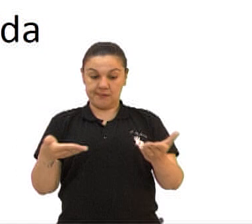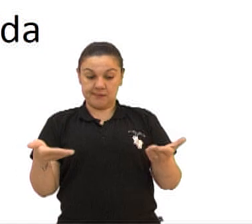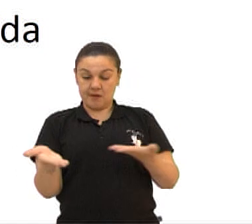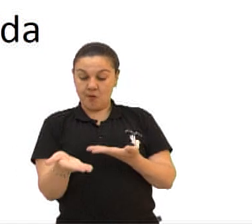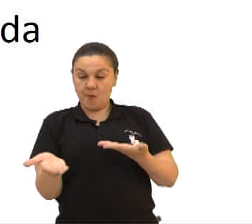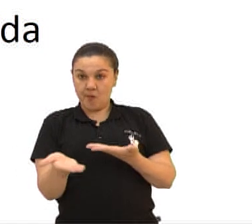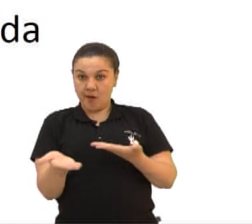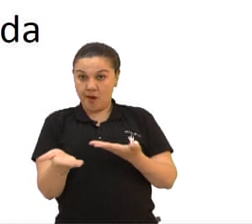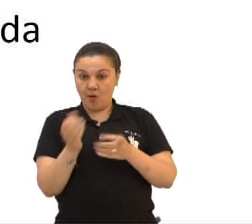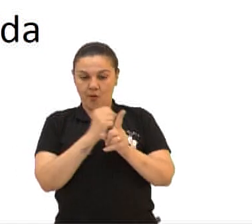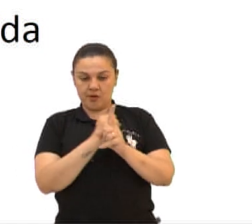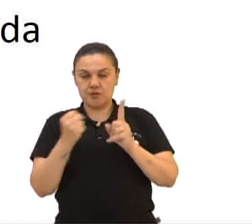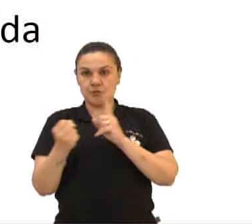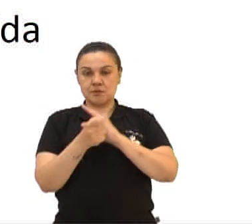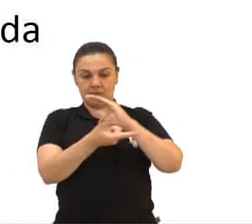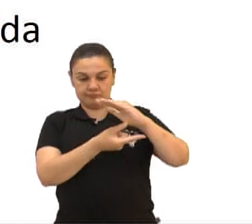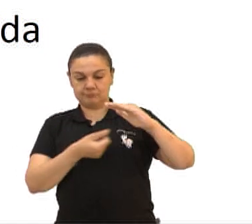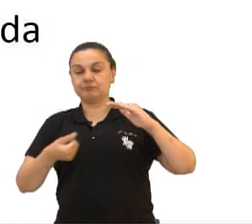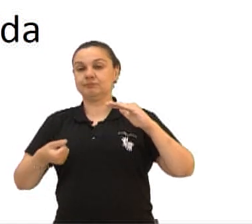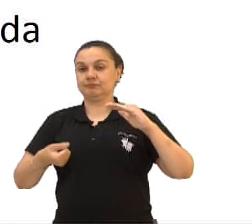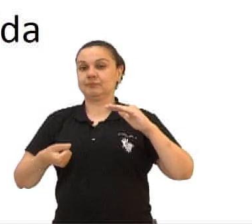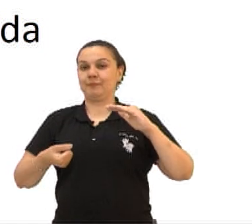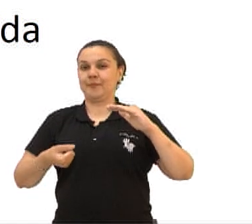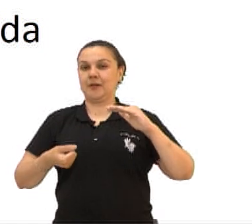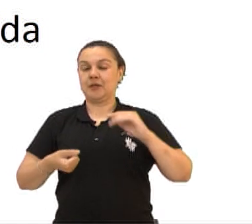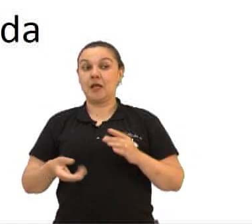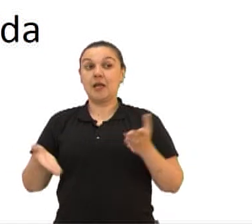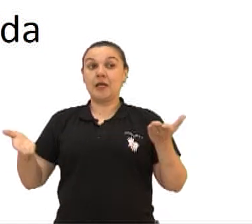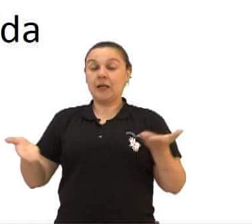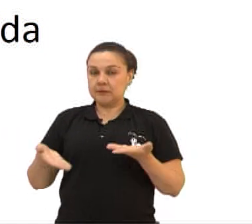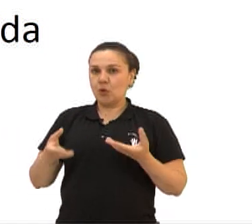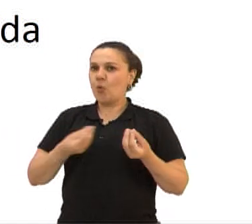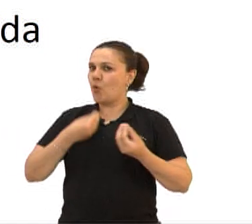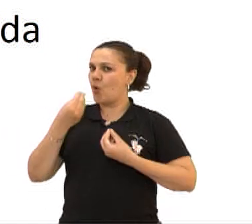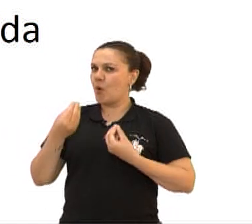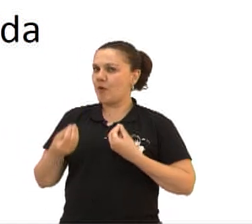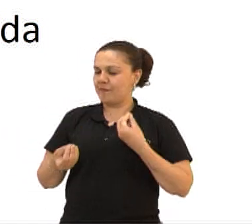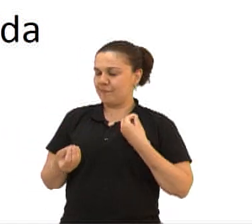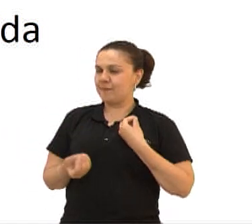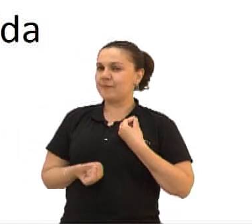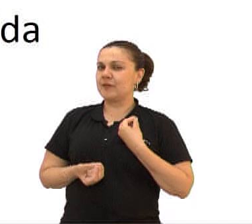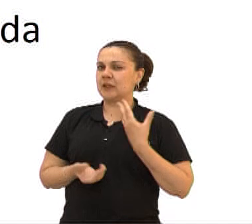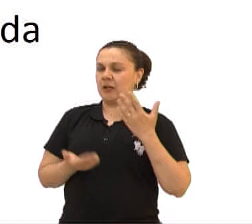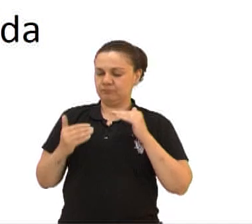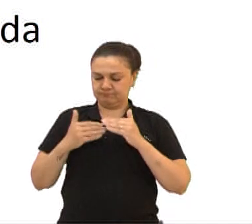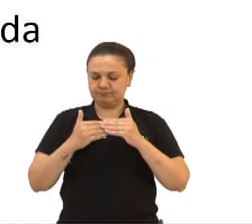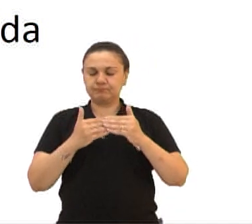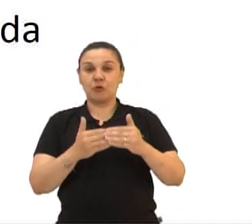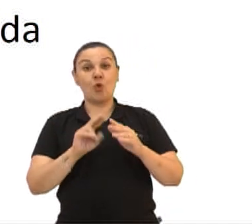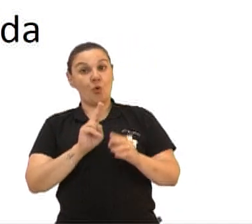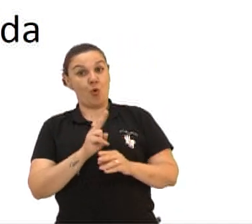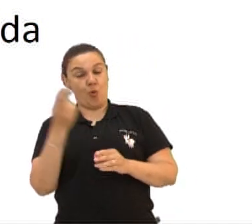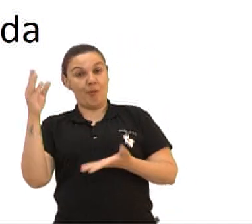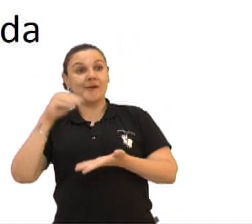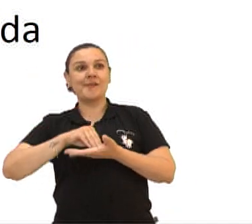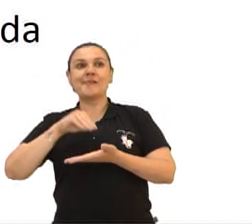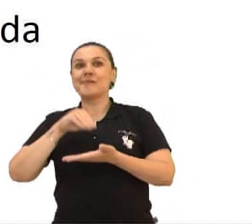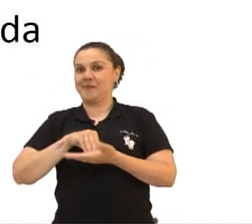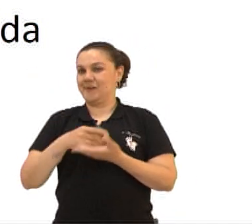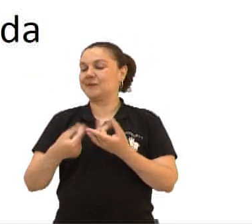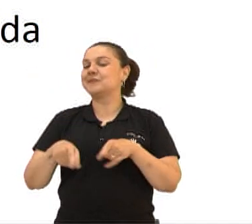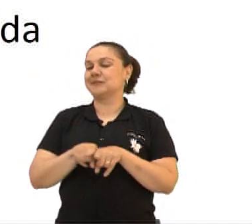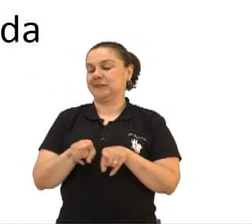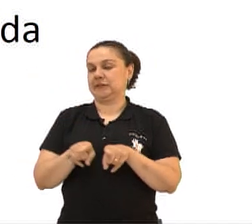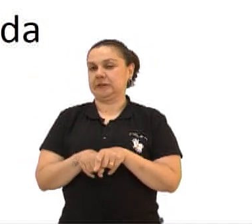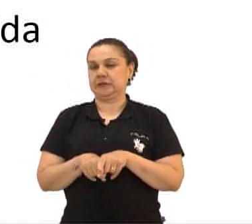na sociedade capitalista. Né? O padrão de vida, ou a falta dele, né, que